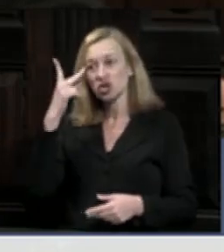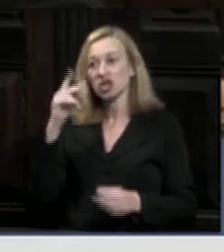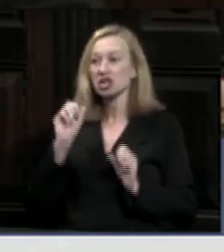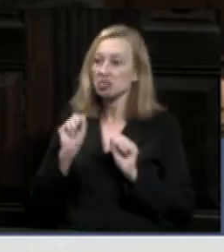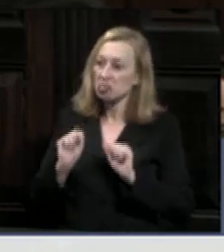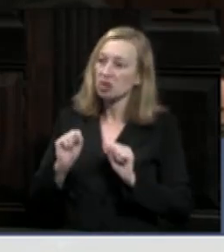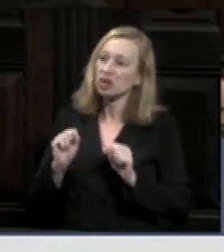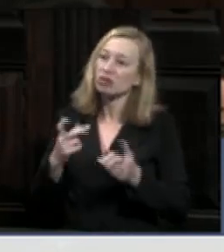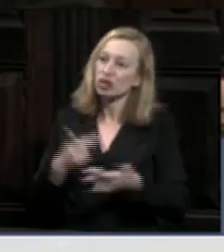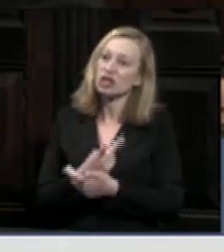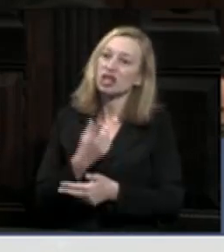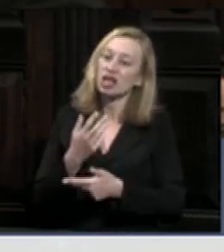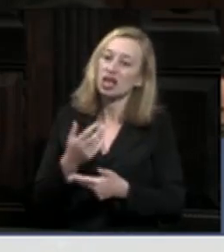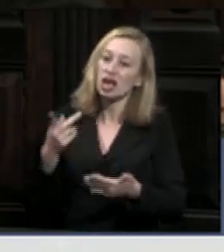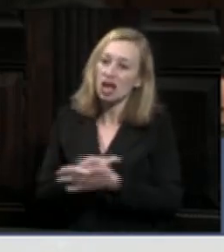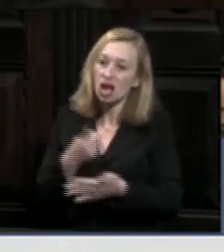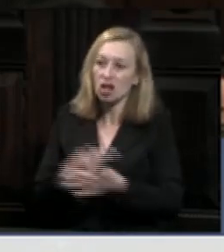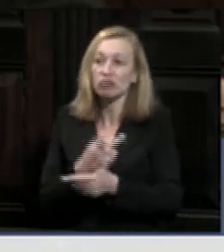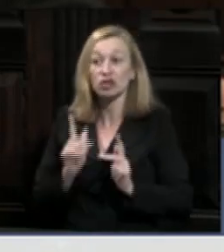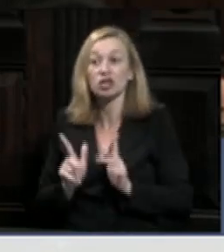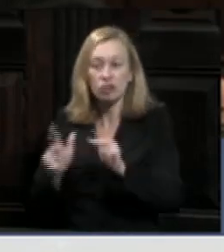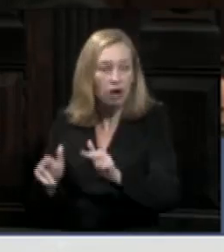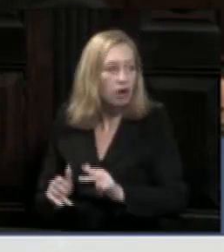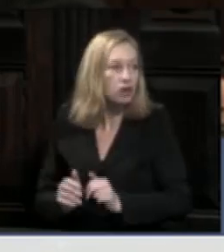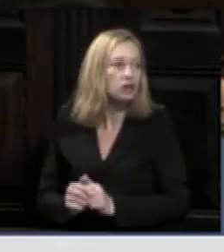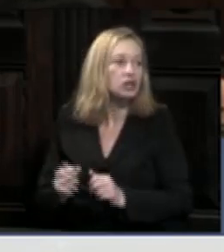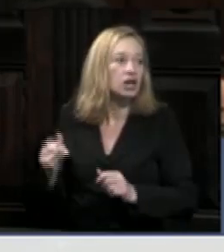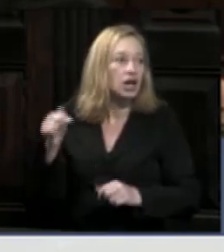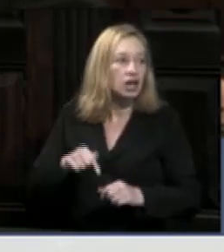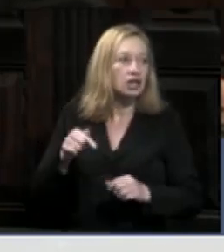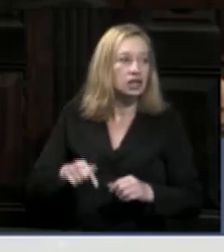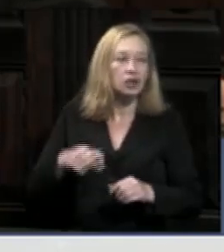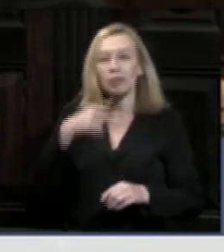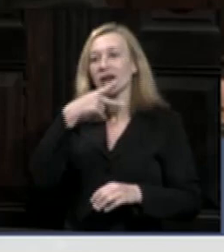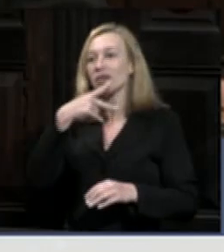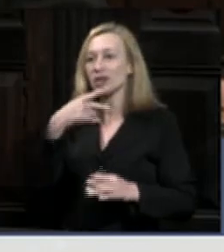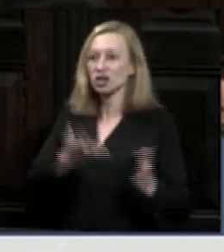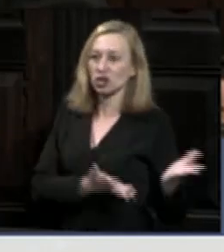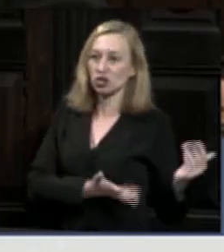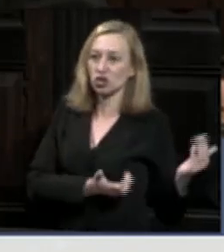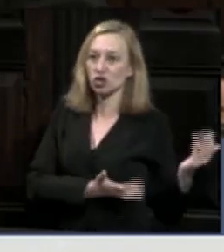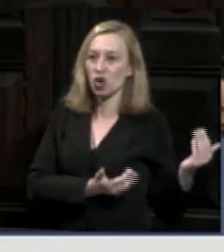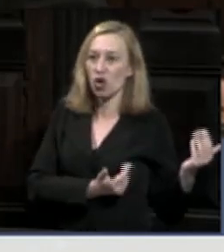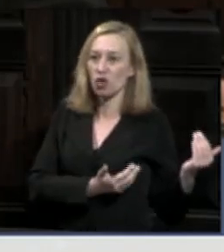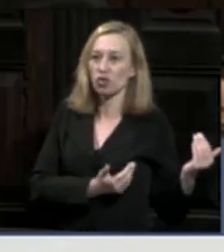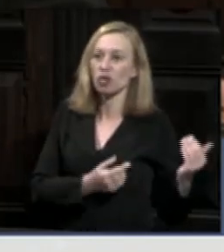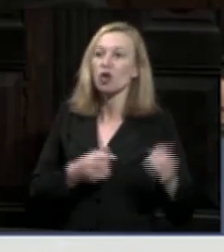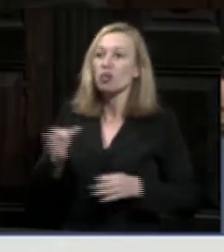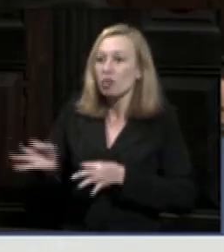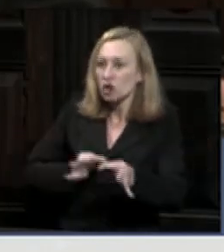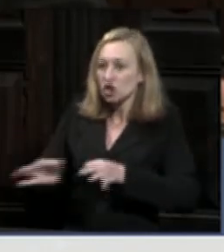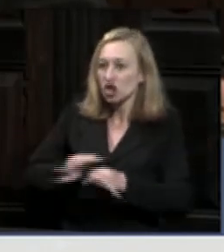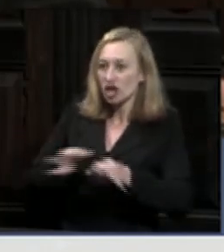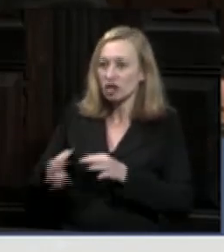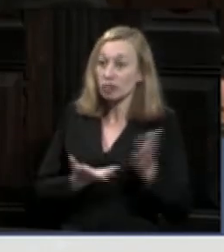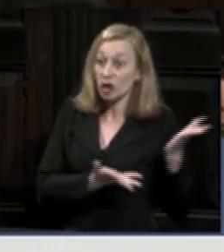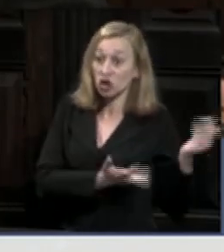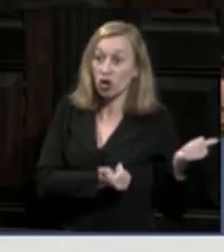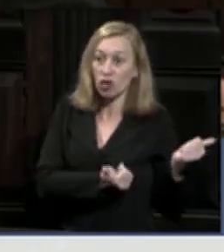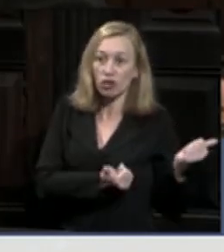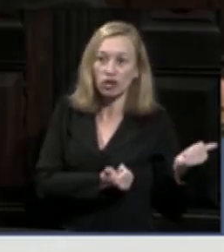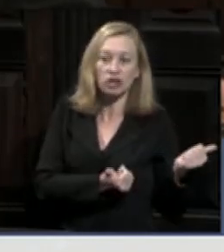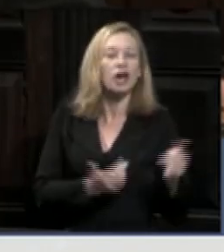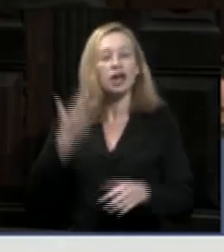do que válida. Aqui nessa casa eu coordeno o Parlamento Juvenil, que é o maior projeto de políticas públicas para a juventude. E eu sempre